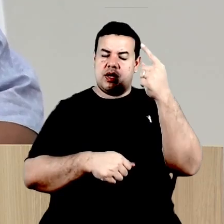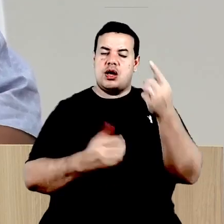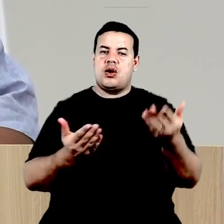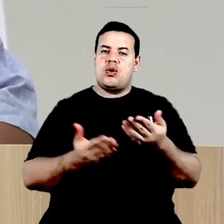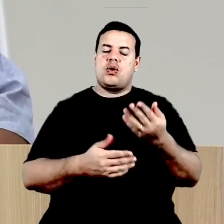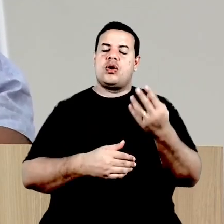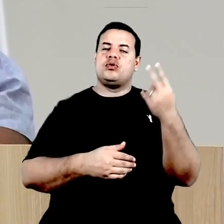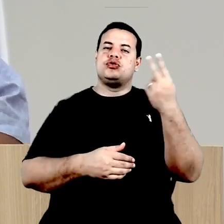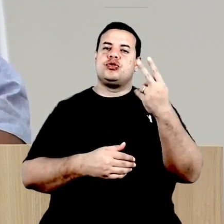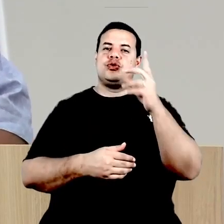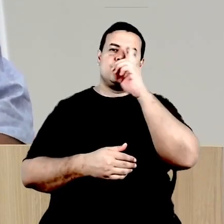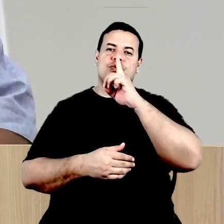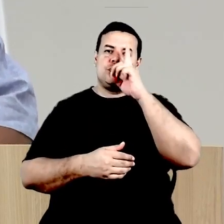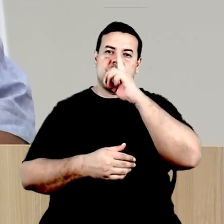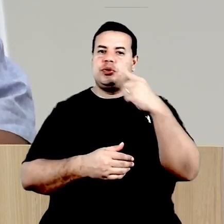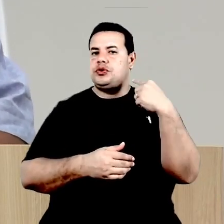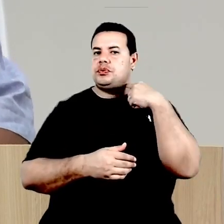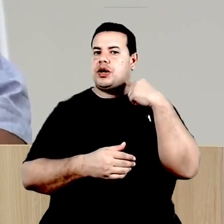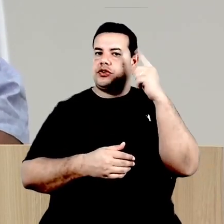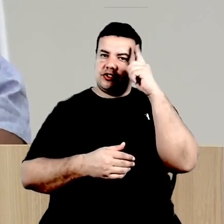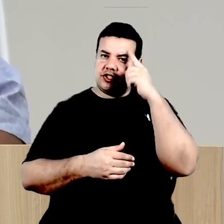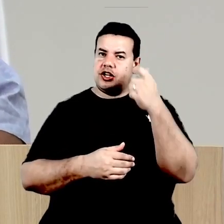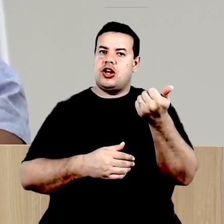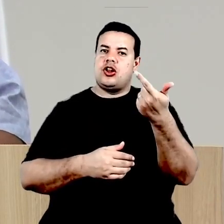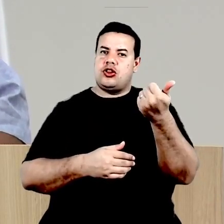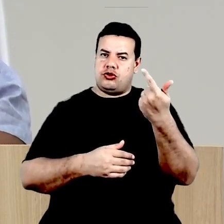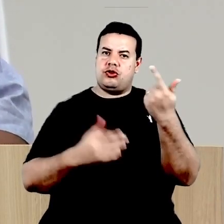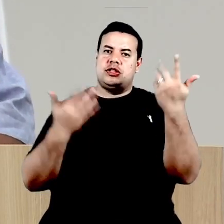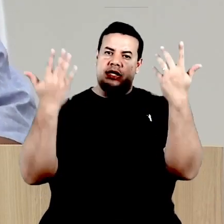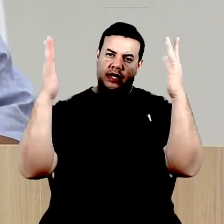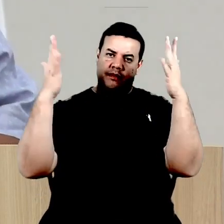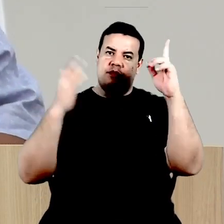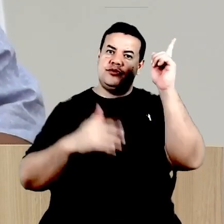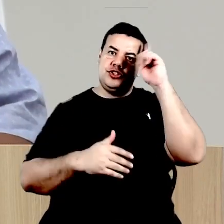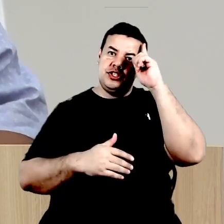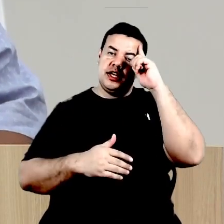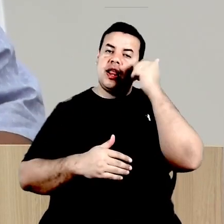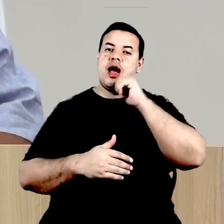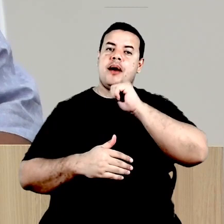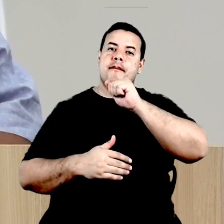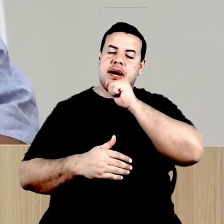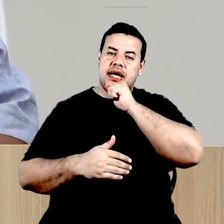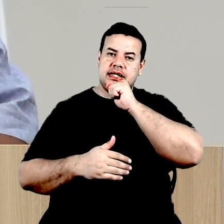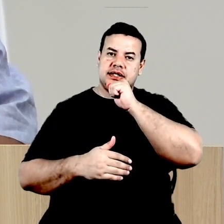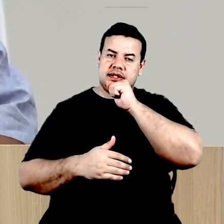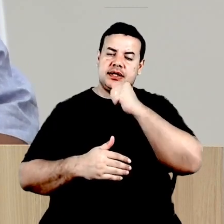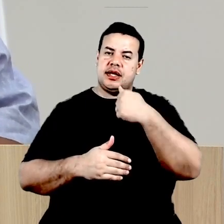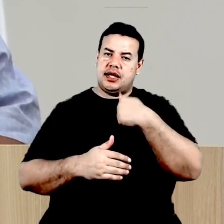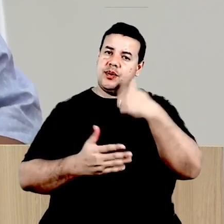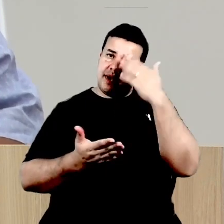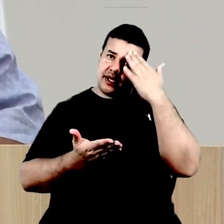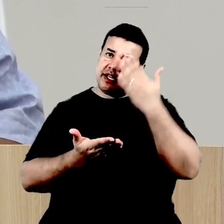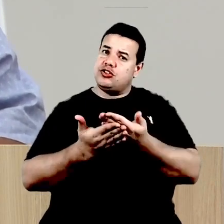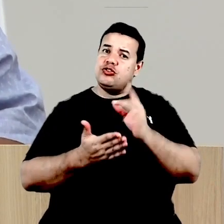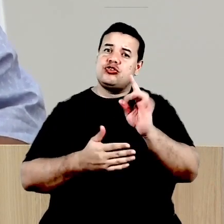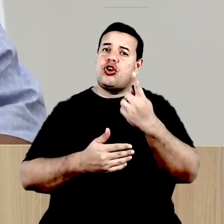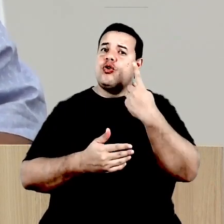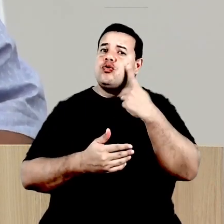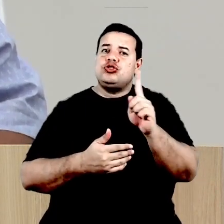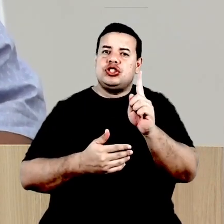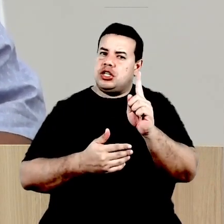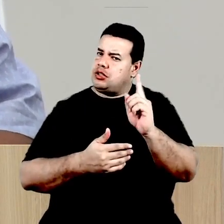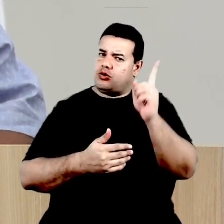que foi ontem dia 12 né comemoramos o Dia das Mães né mas o dia das mães Eu acredito que não é só um dia é todos os dias